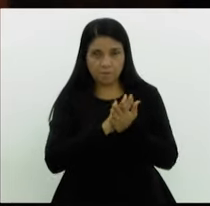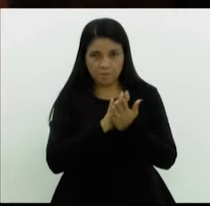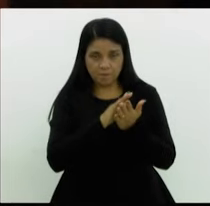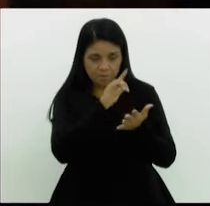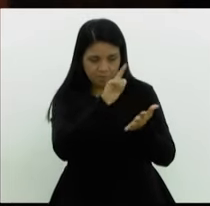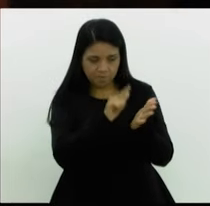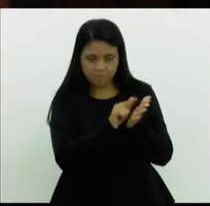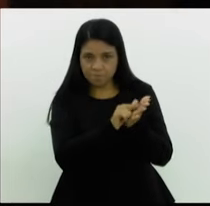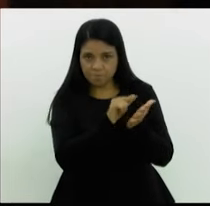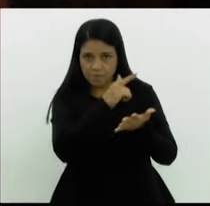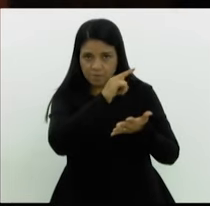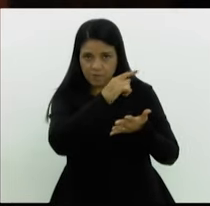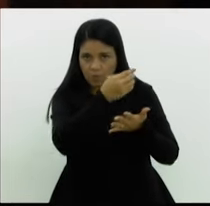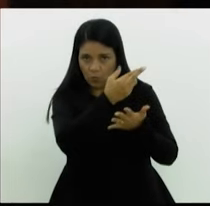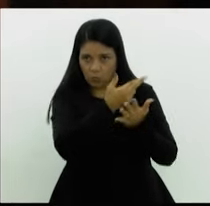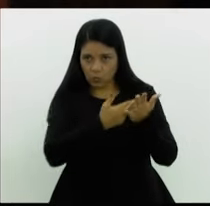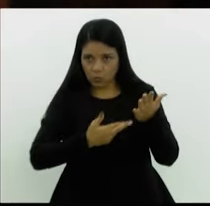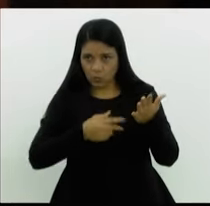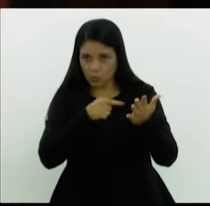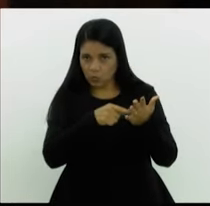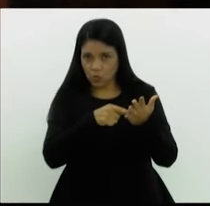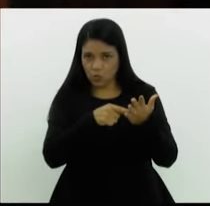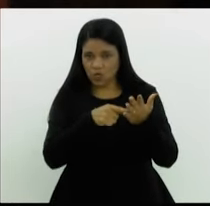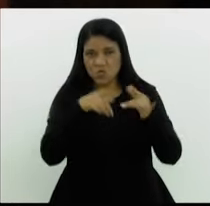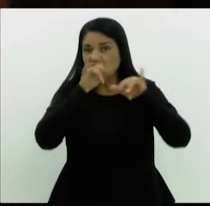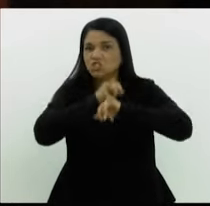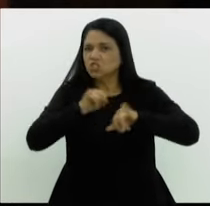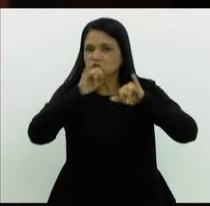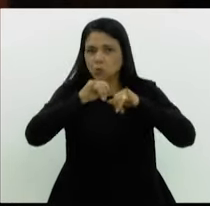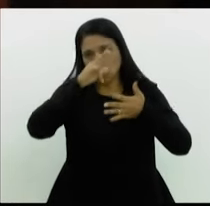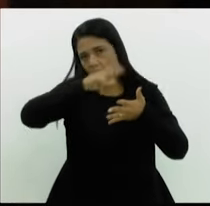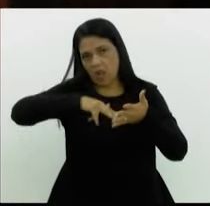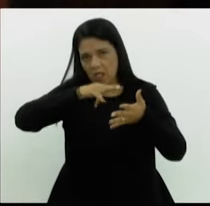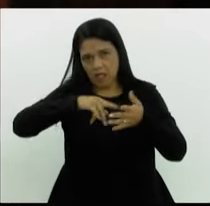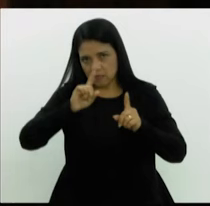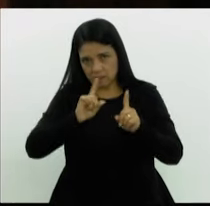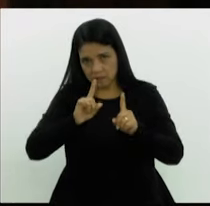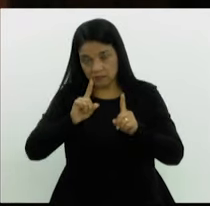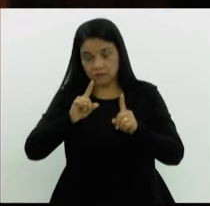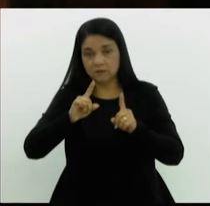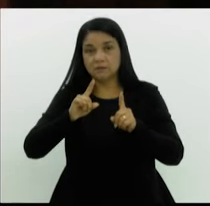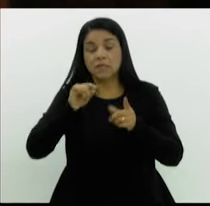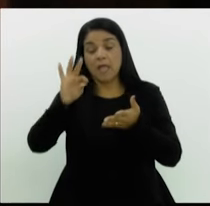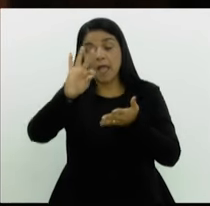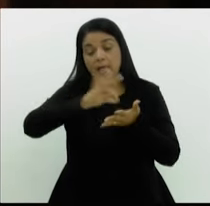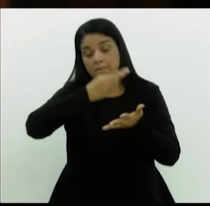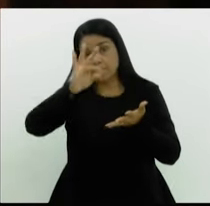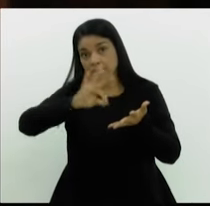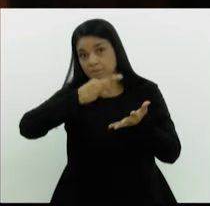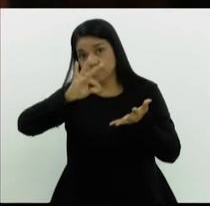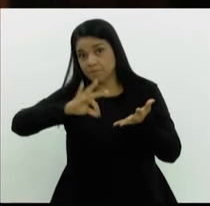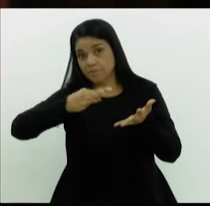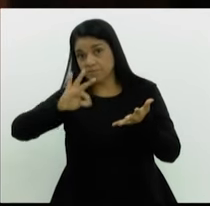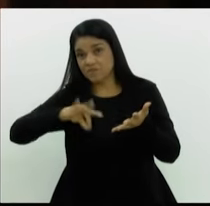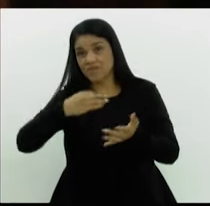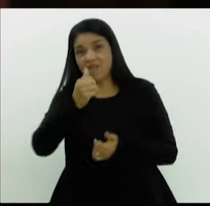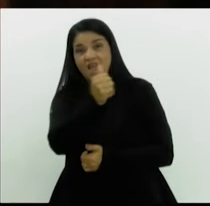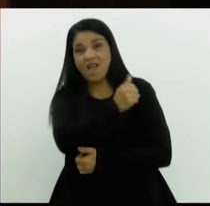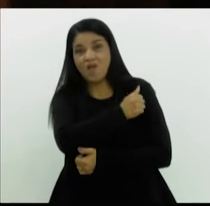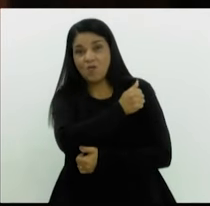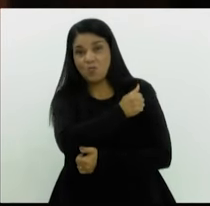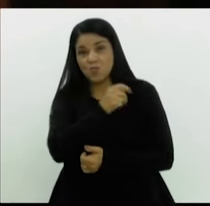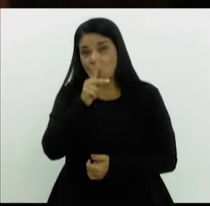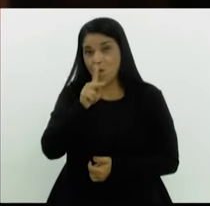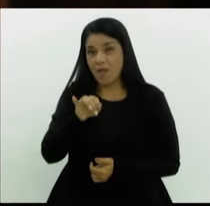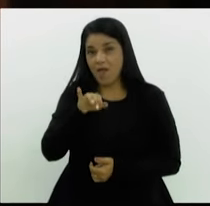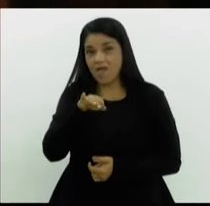aqui não é discurso que eu trouxe para ler, mas se trata de abaixo-assinado de alunos e pais